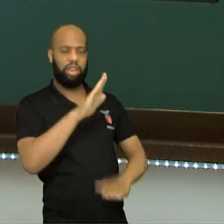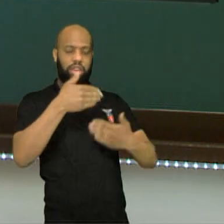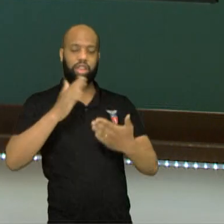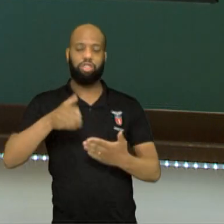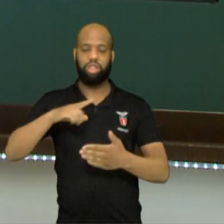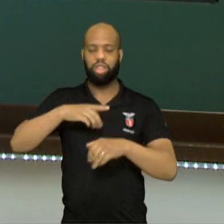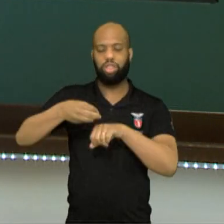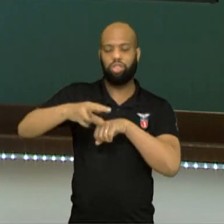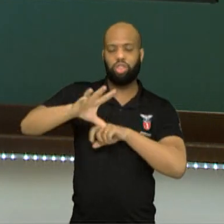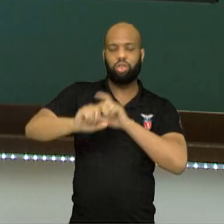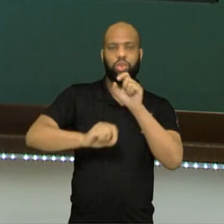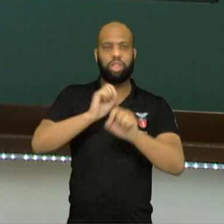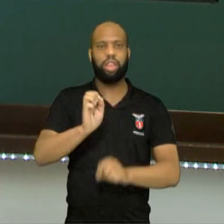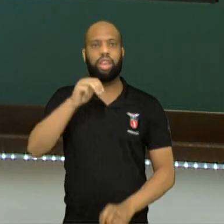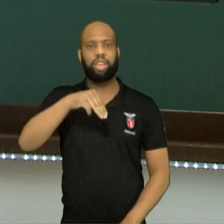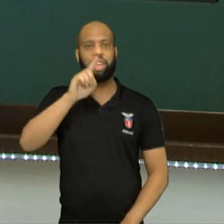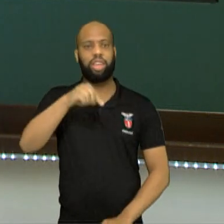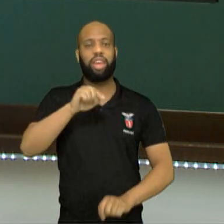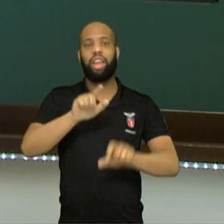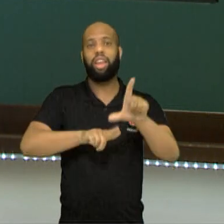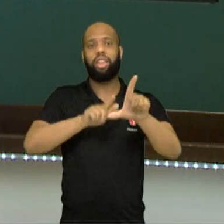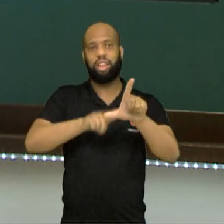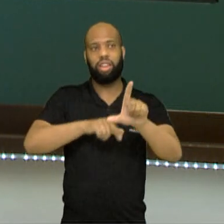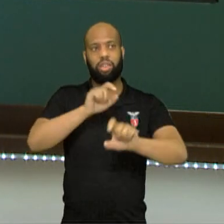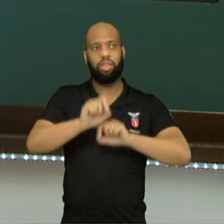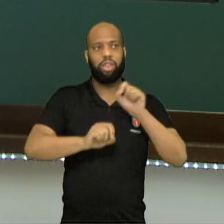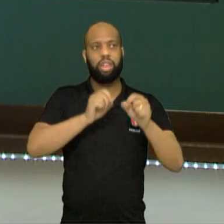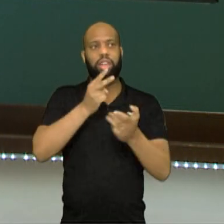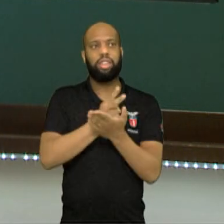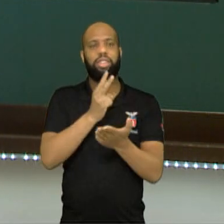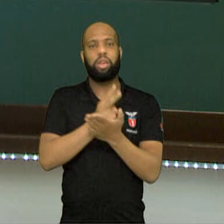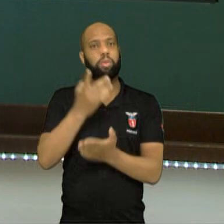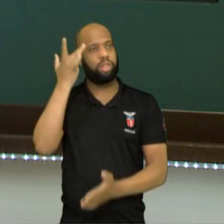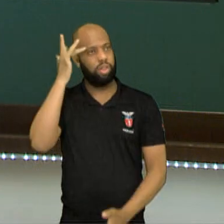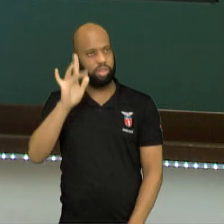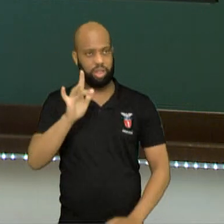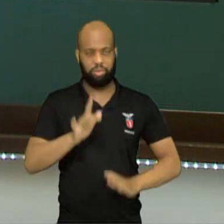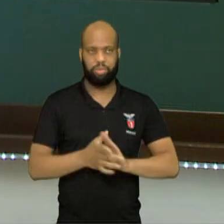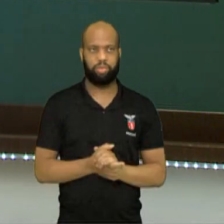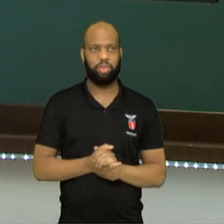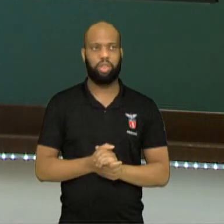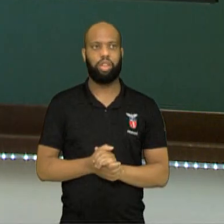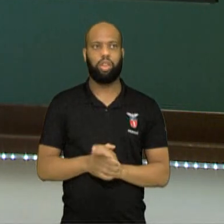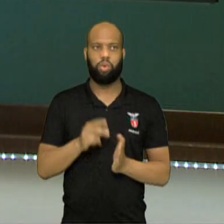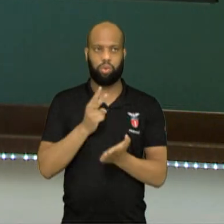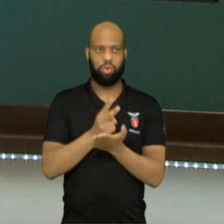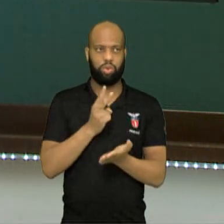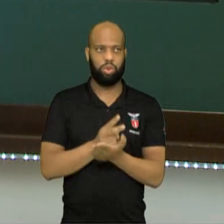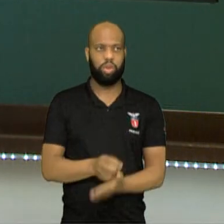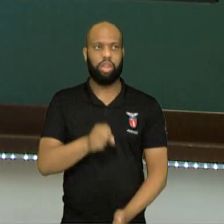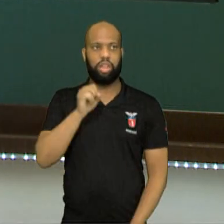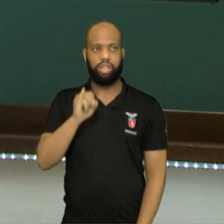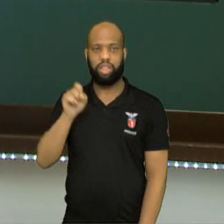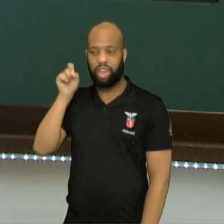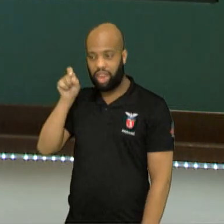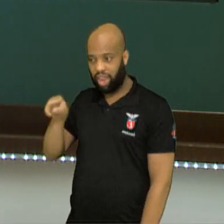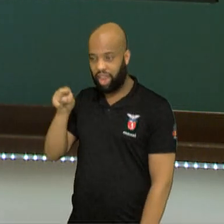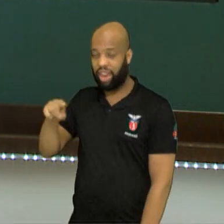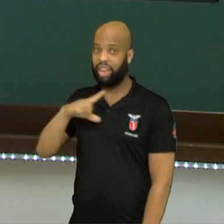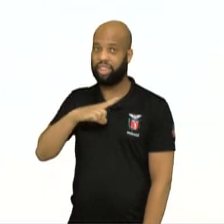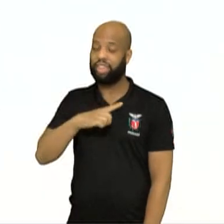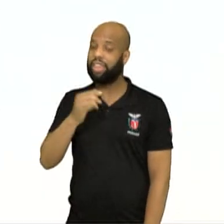dica de quem será a variável. A variável é sempre valor desconhecido. Continuando, se Maria